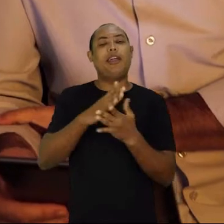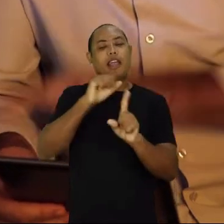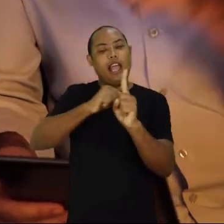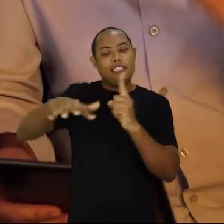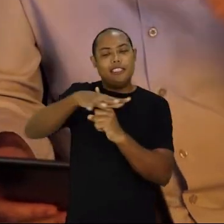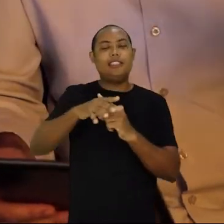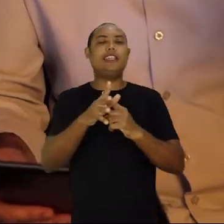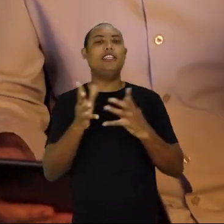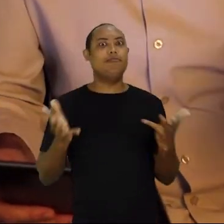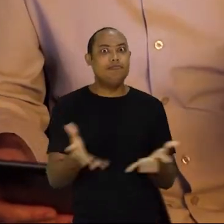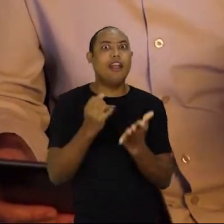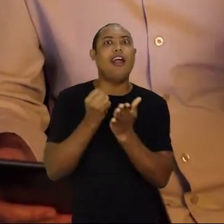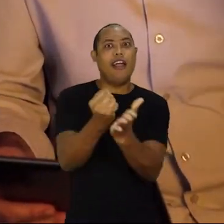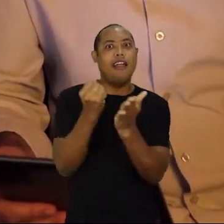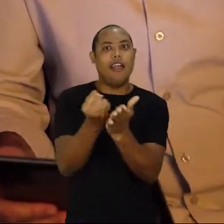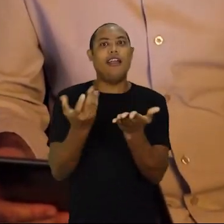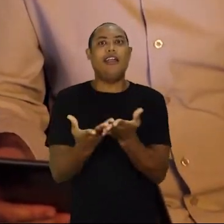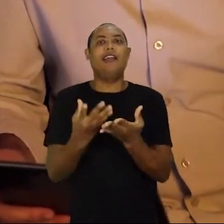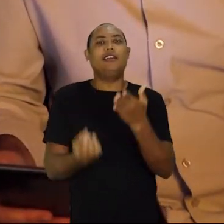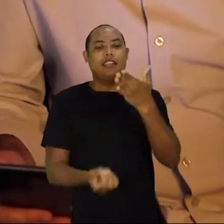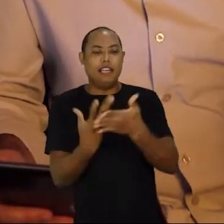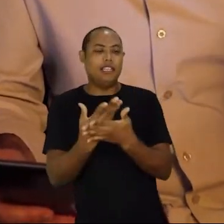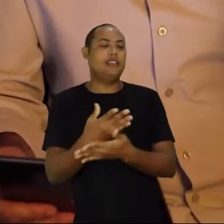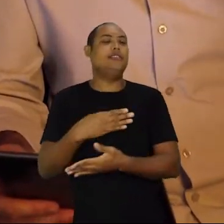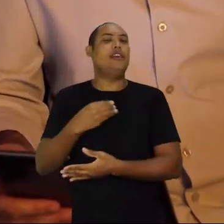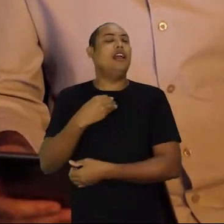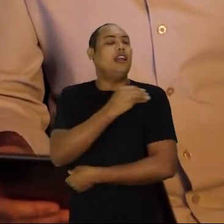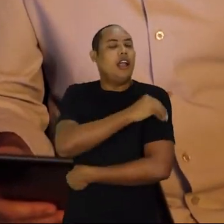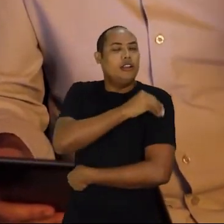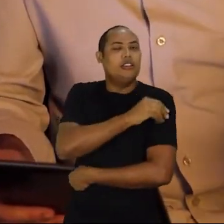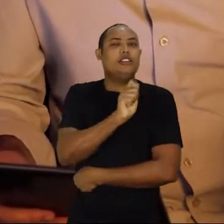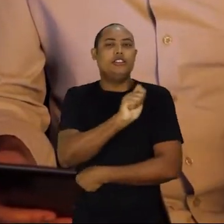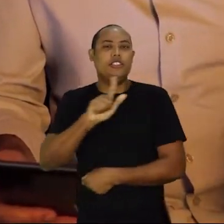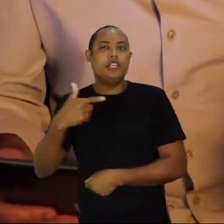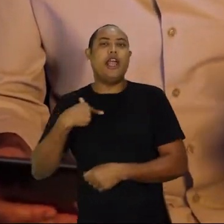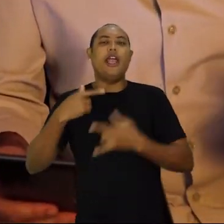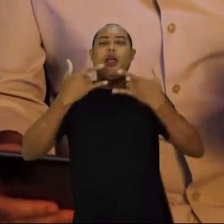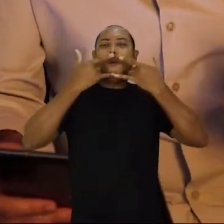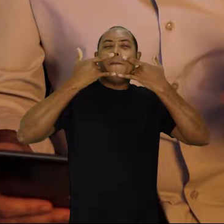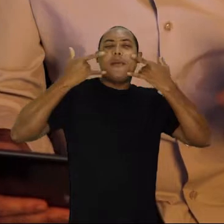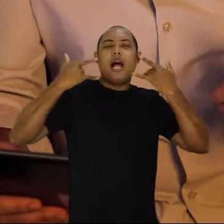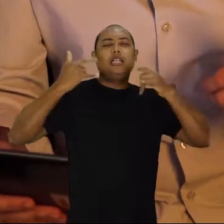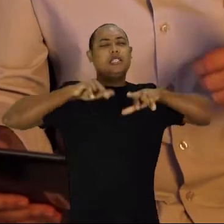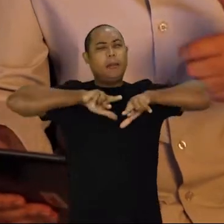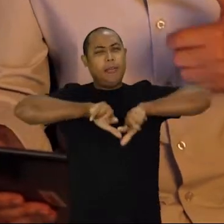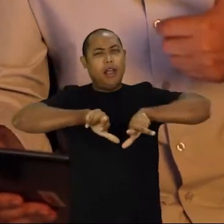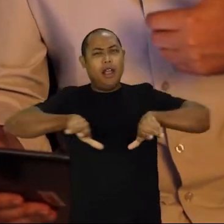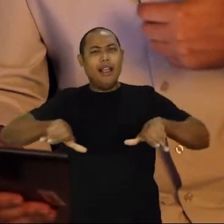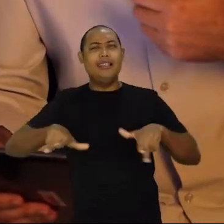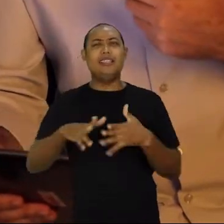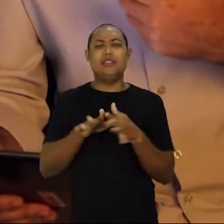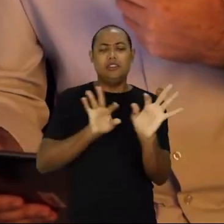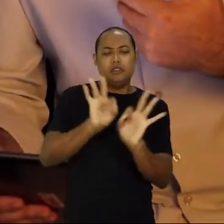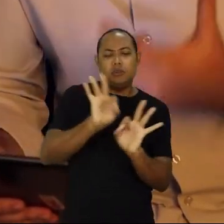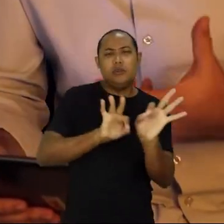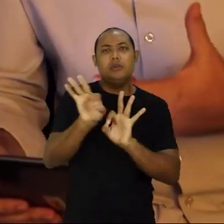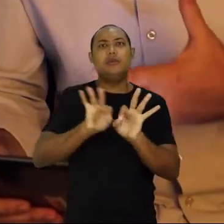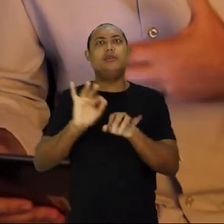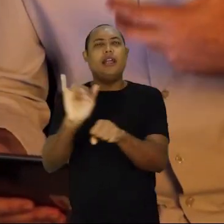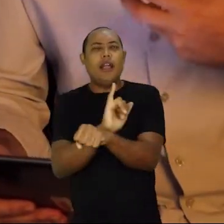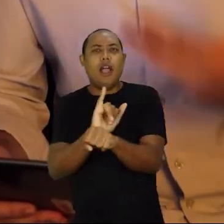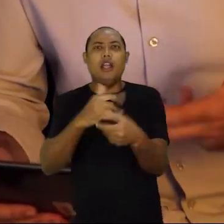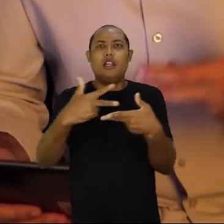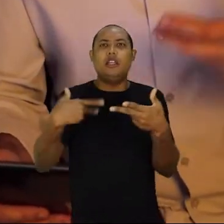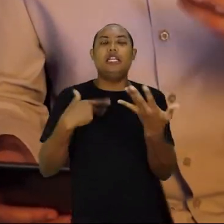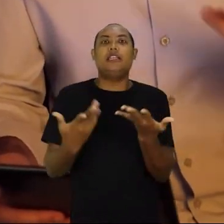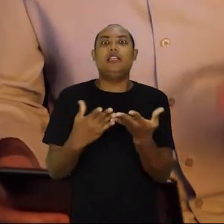com a sociedade, produzindo, por exemplo, álcool em gel, máscara de proteção facial, um conjunto